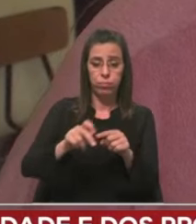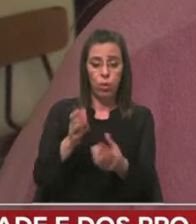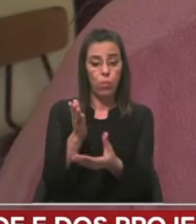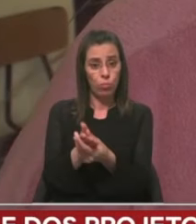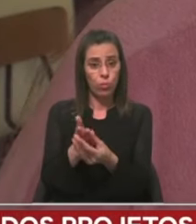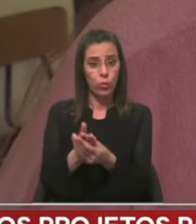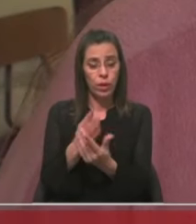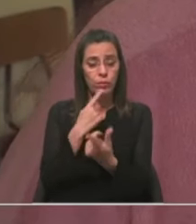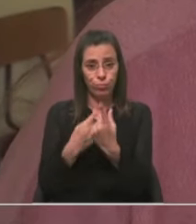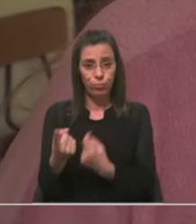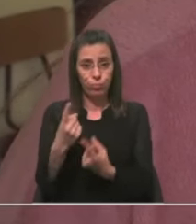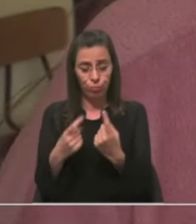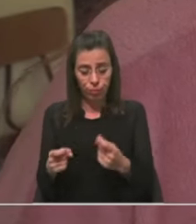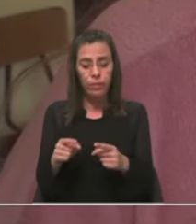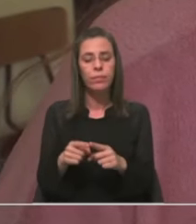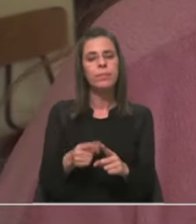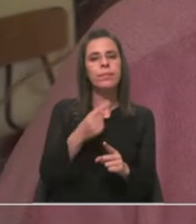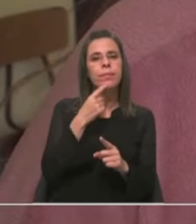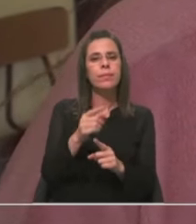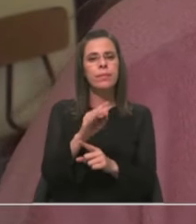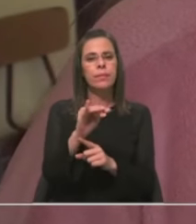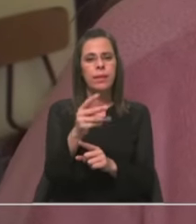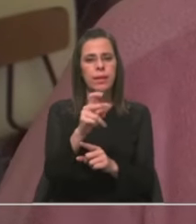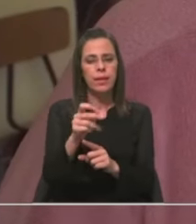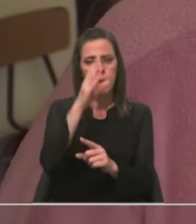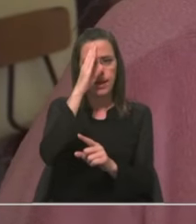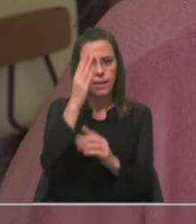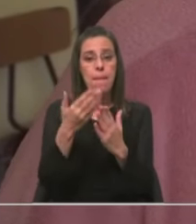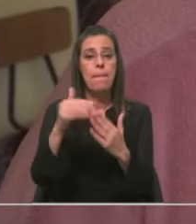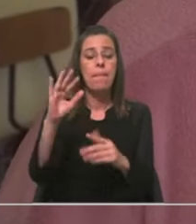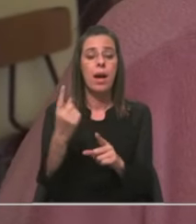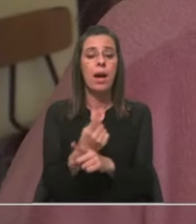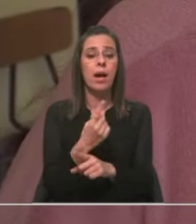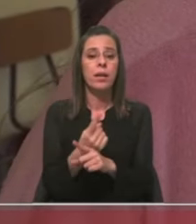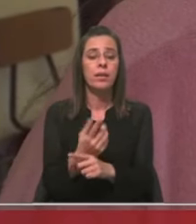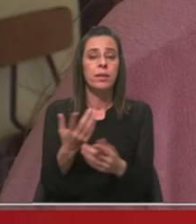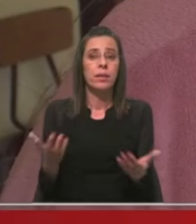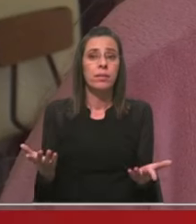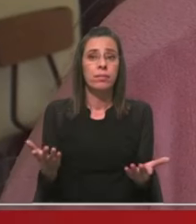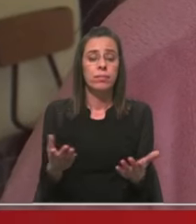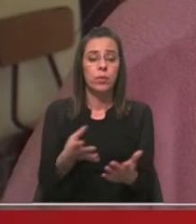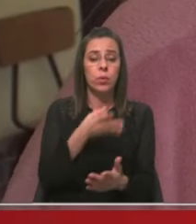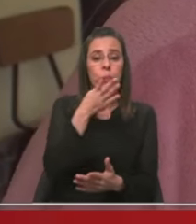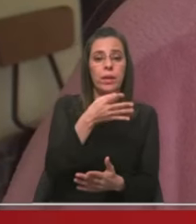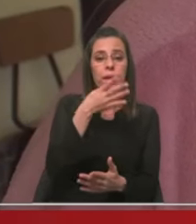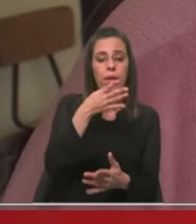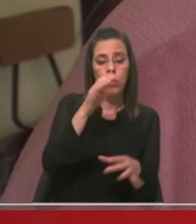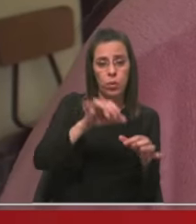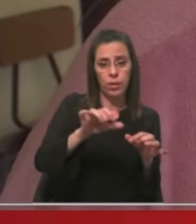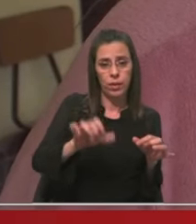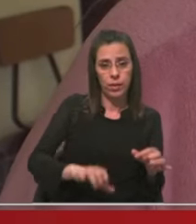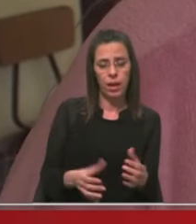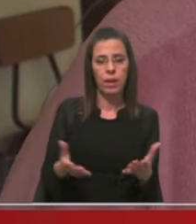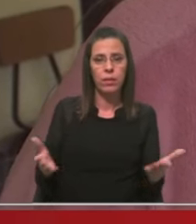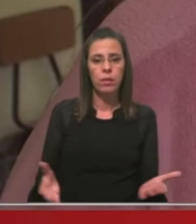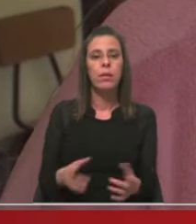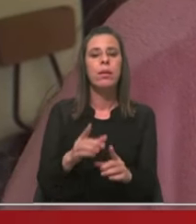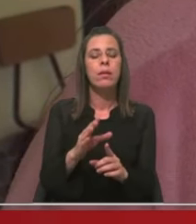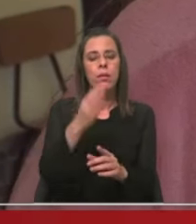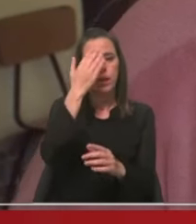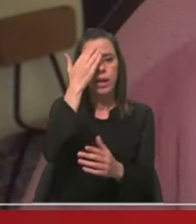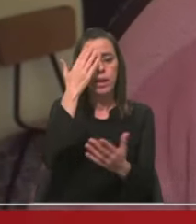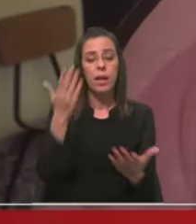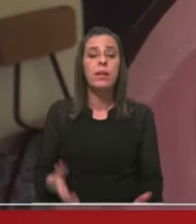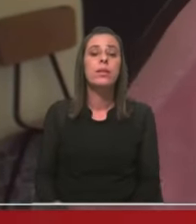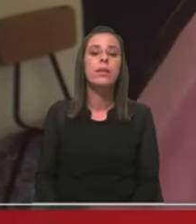com o processo eh fala-se que a Sara sabe mais do que o que tem contado o que é que a filema